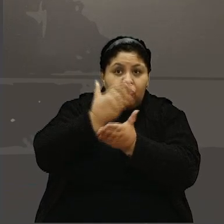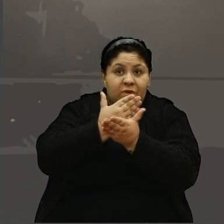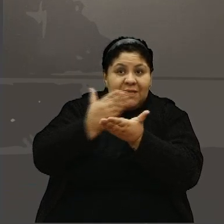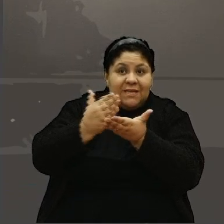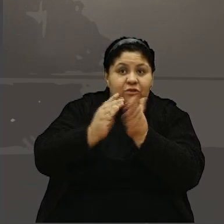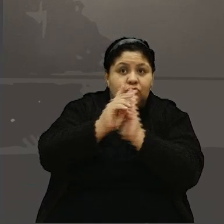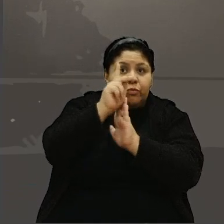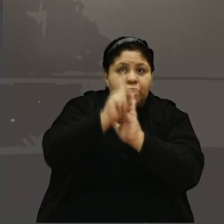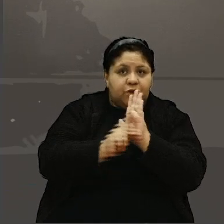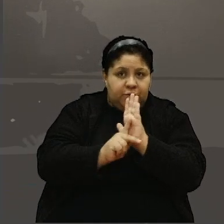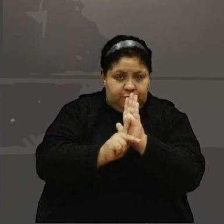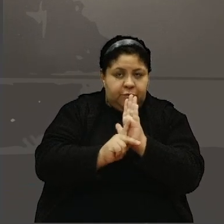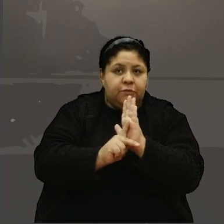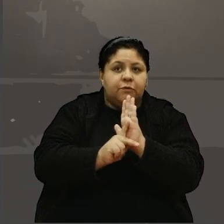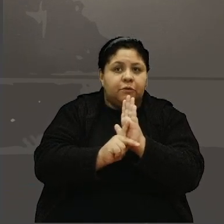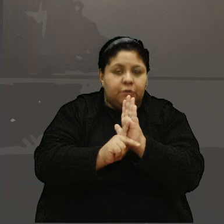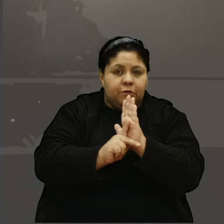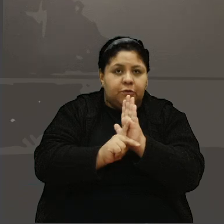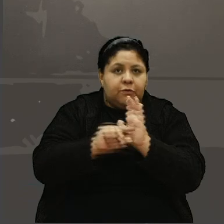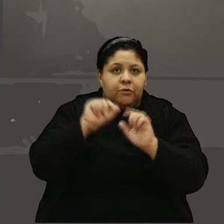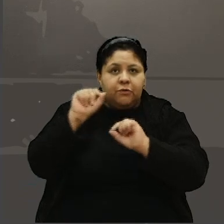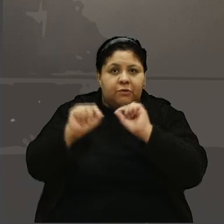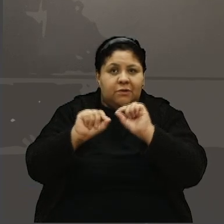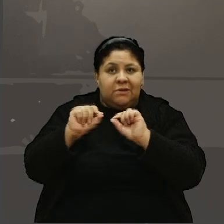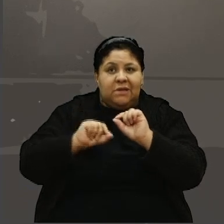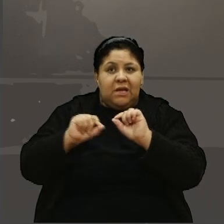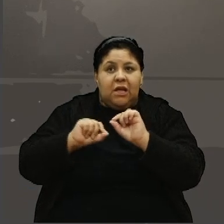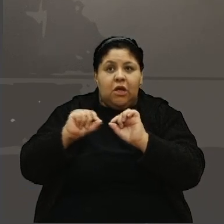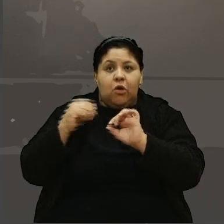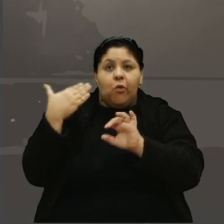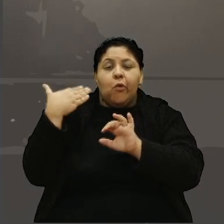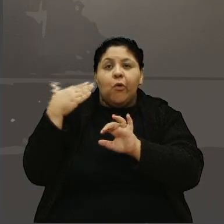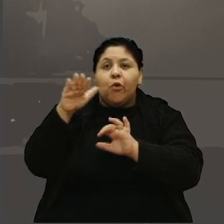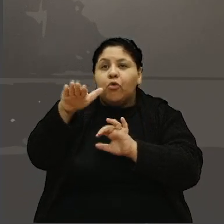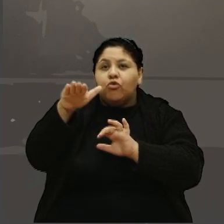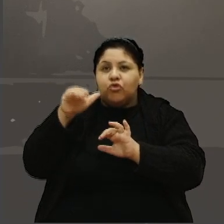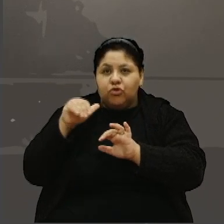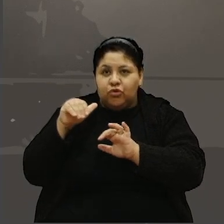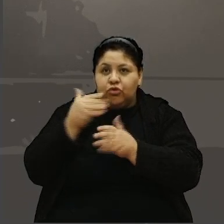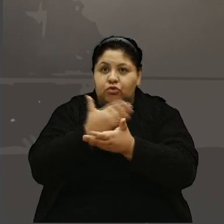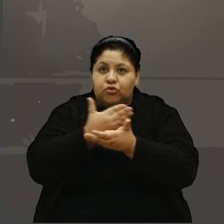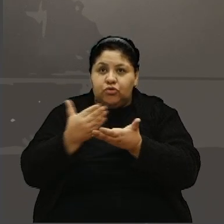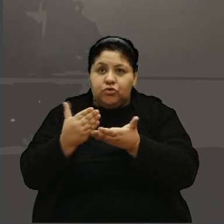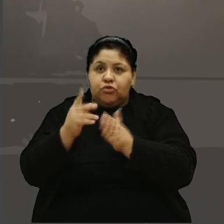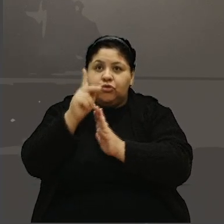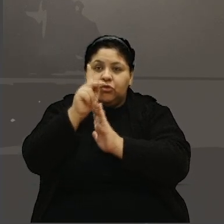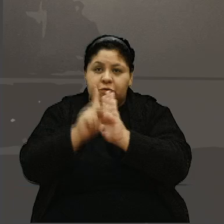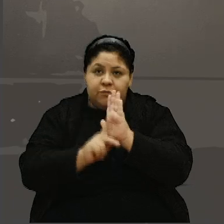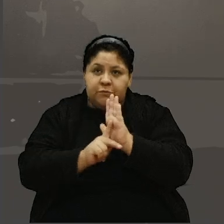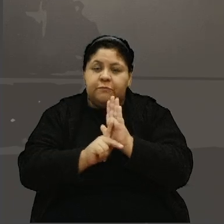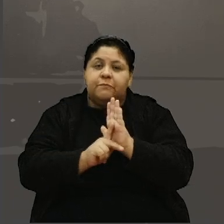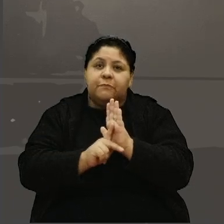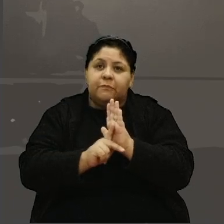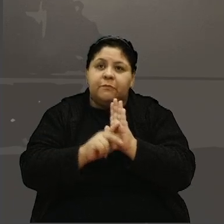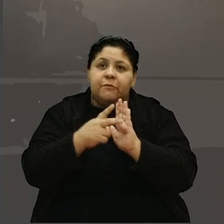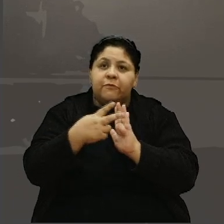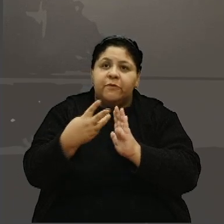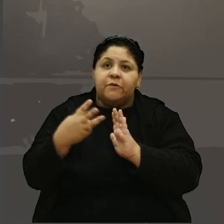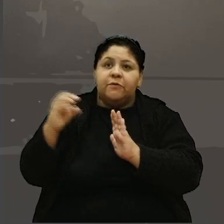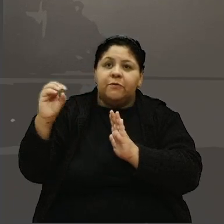projeto, né, que tem o convite ali do lançamento do projeto, foi lançado dia 23 de